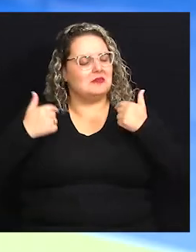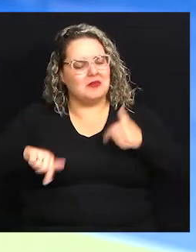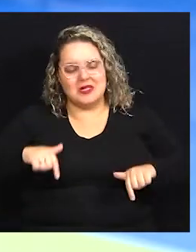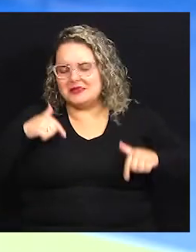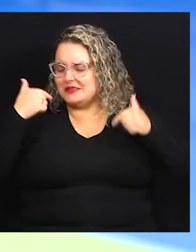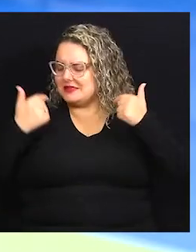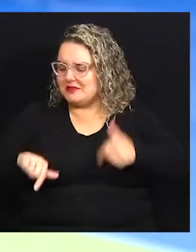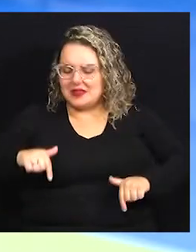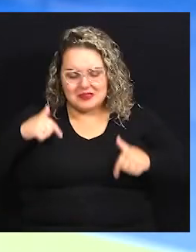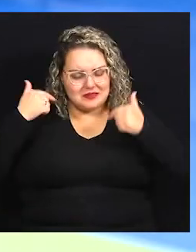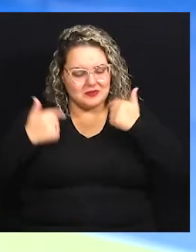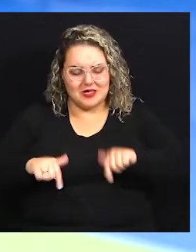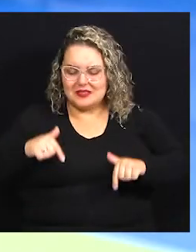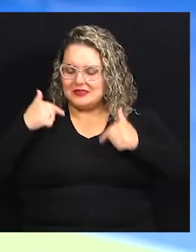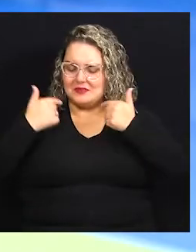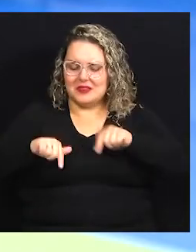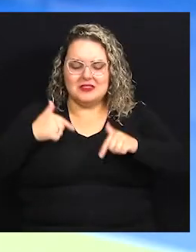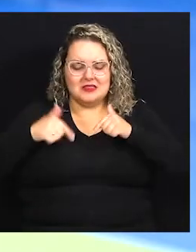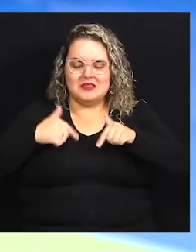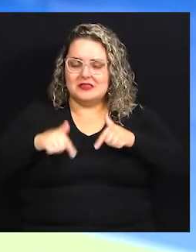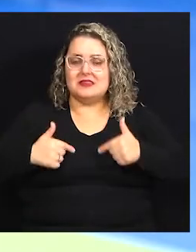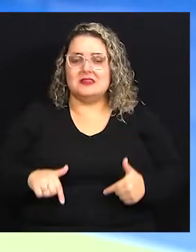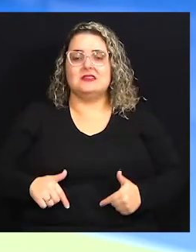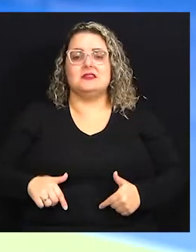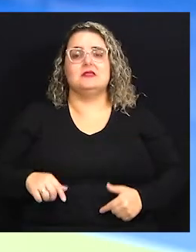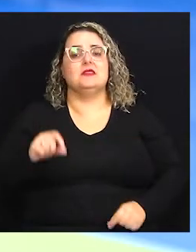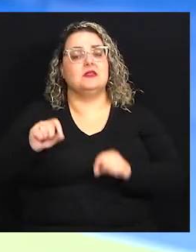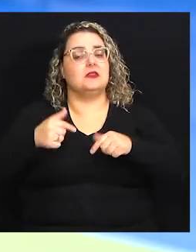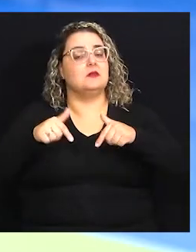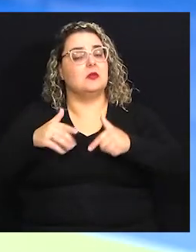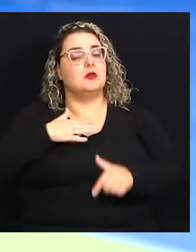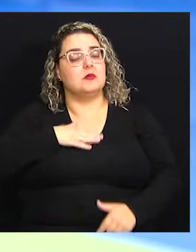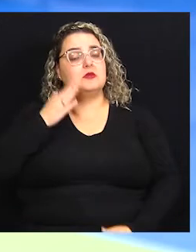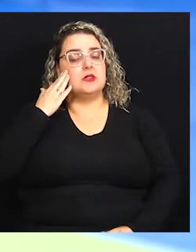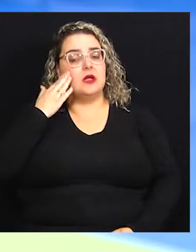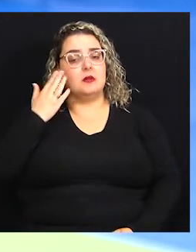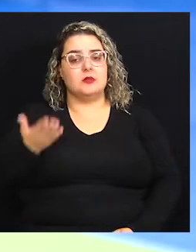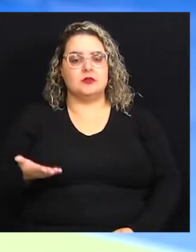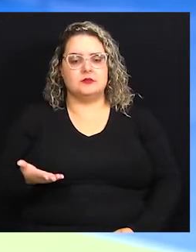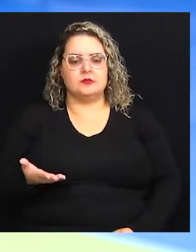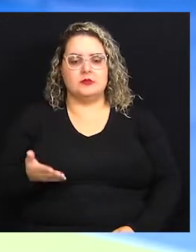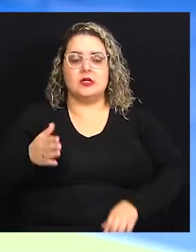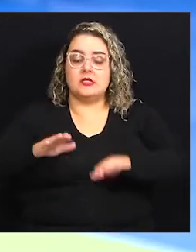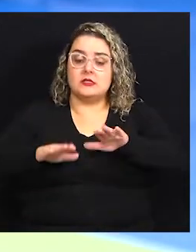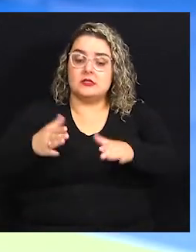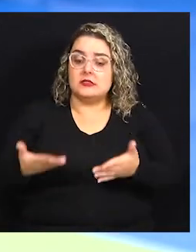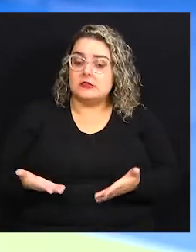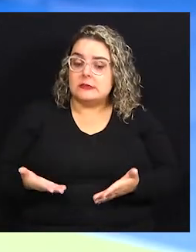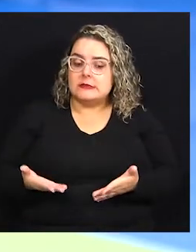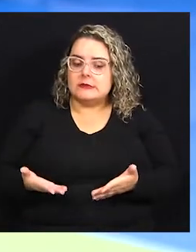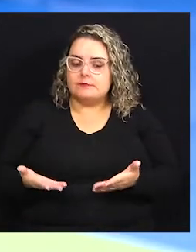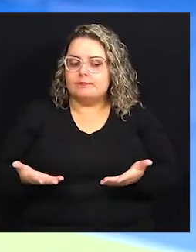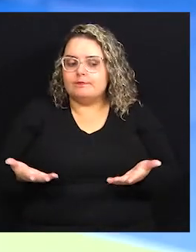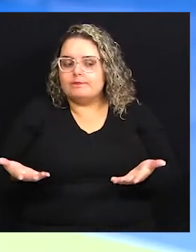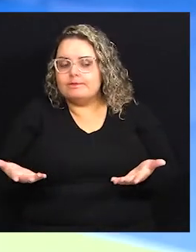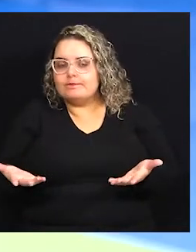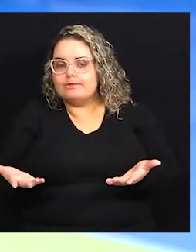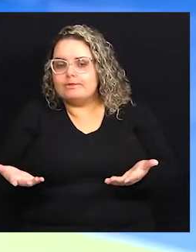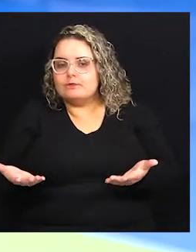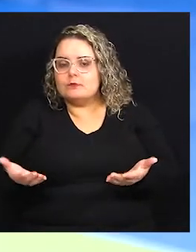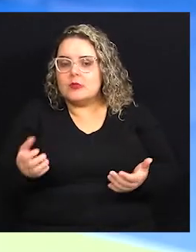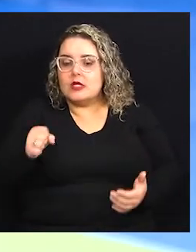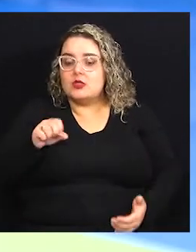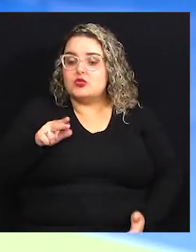muito, muito, muito, muito mesmo. Quem trabalha comigo aqui sabe. Mas às vezes quando você classifica